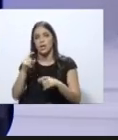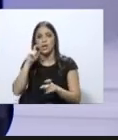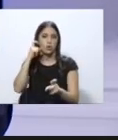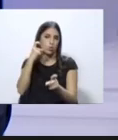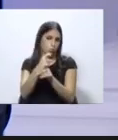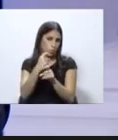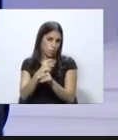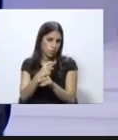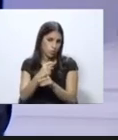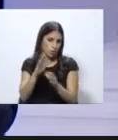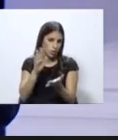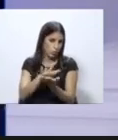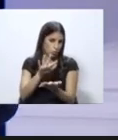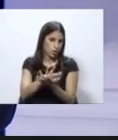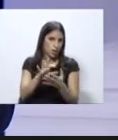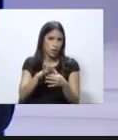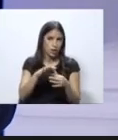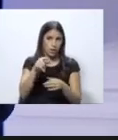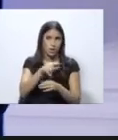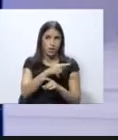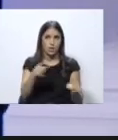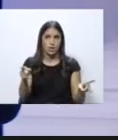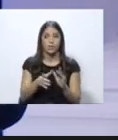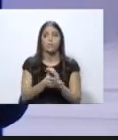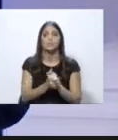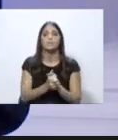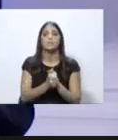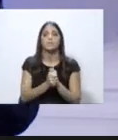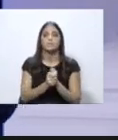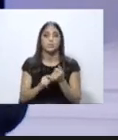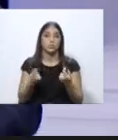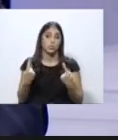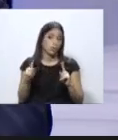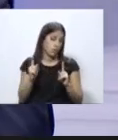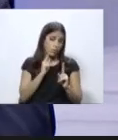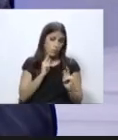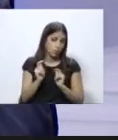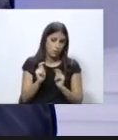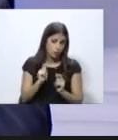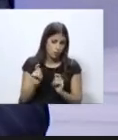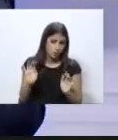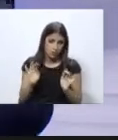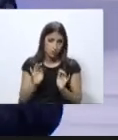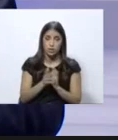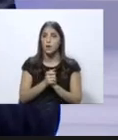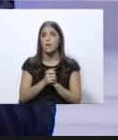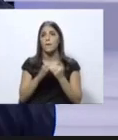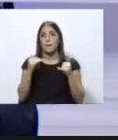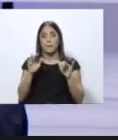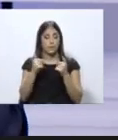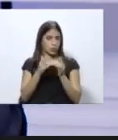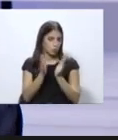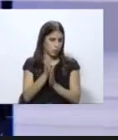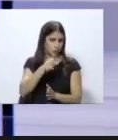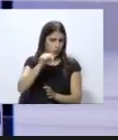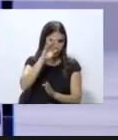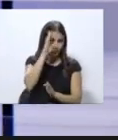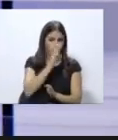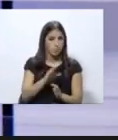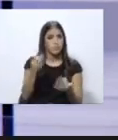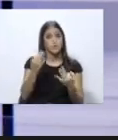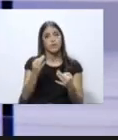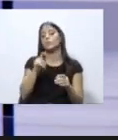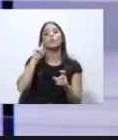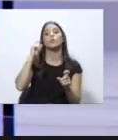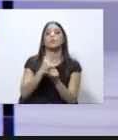em Portugal, mas que não é jornalista, nem tem funções assumidas nesse sentido, mas todos nós sabemos que tem controle